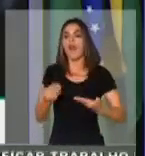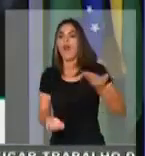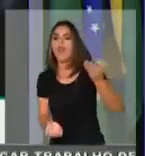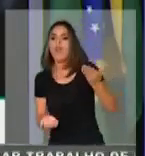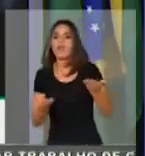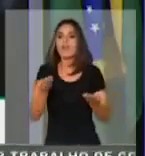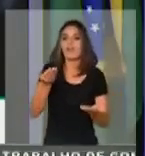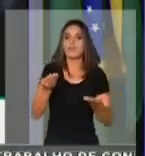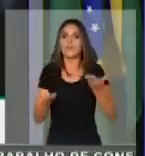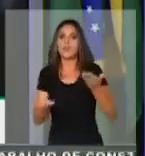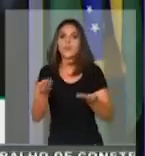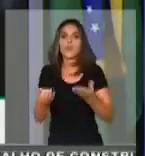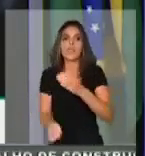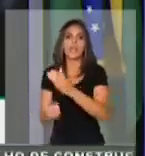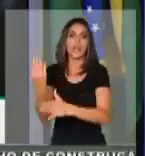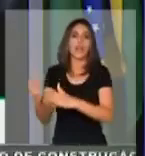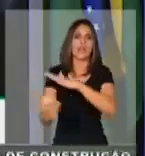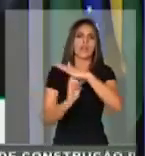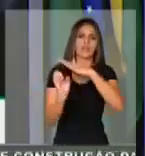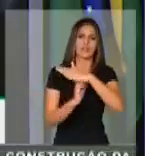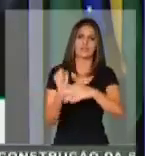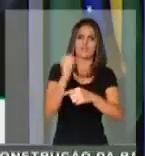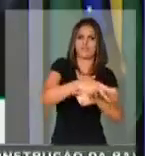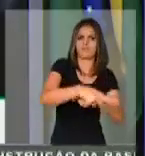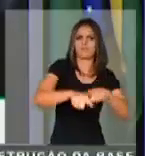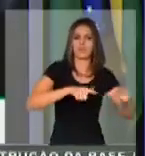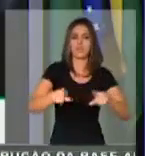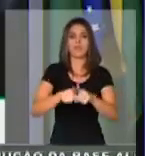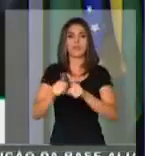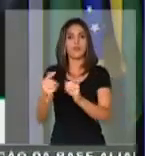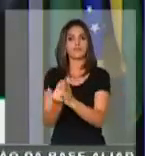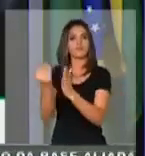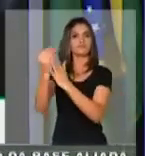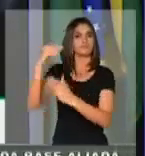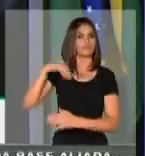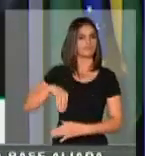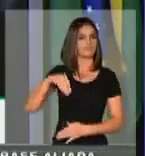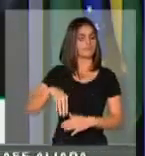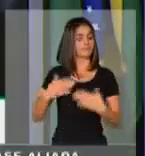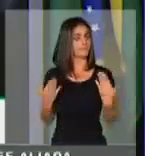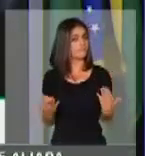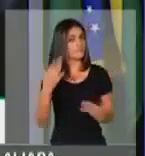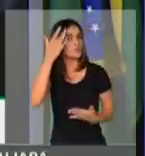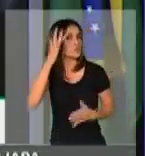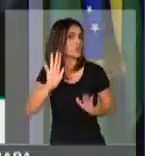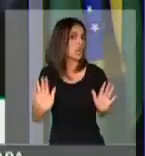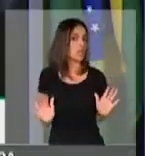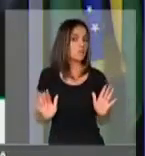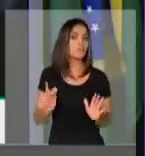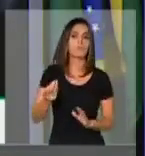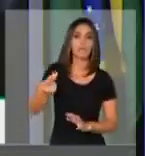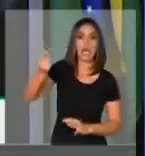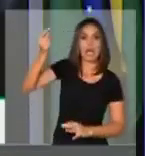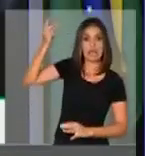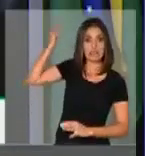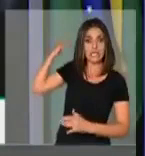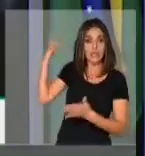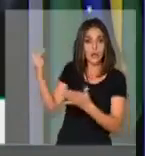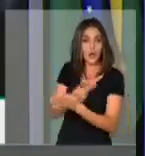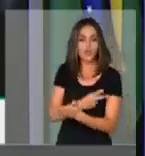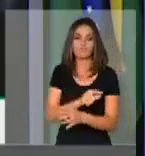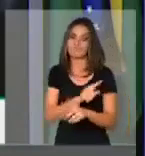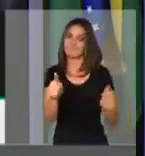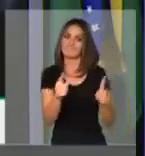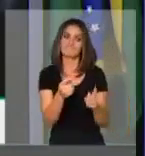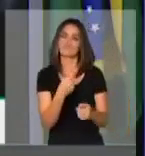esse impacto com a criação de novos empregos e aumento de renda? No passado, em várias outras situações, isso não